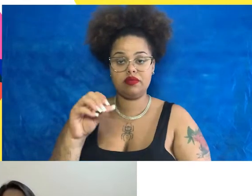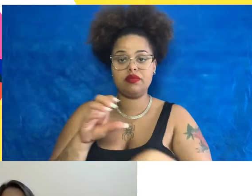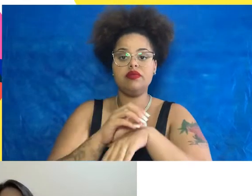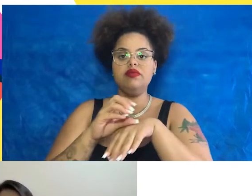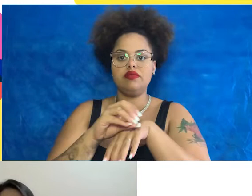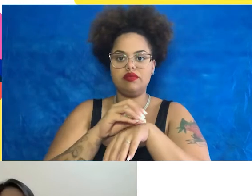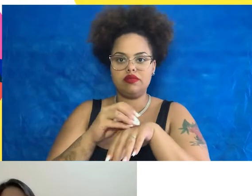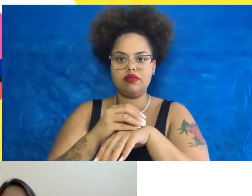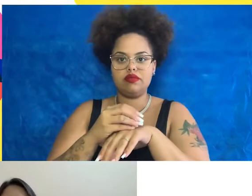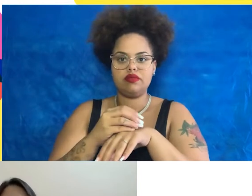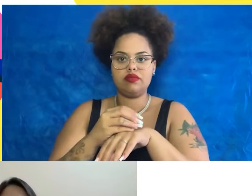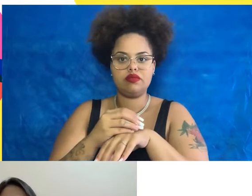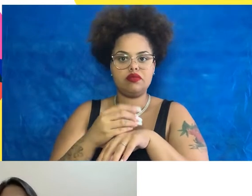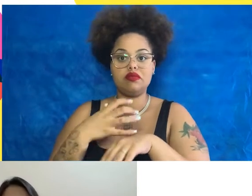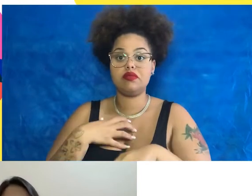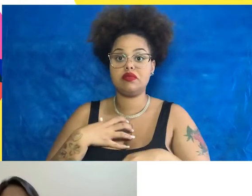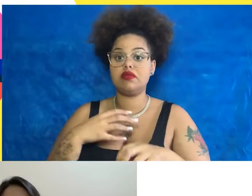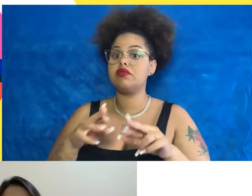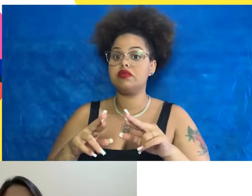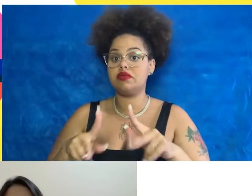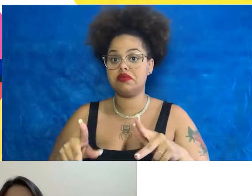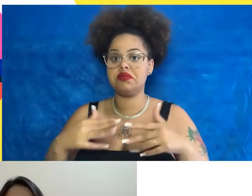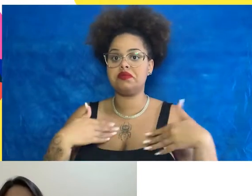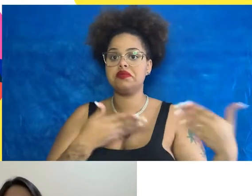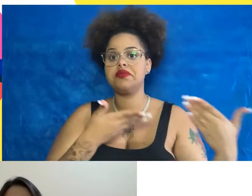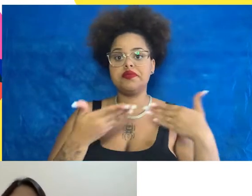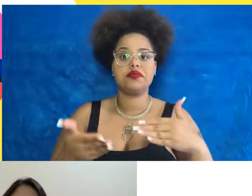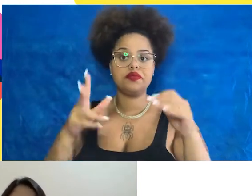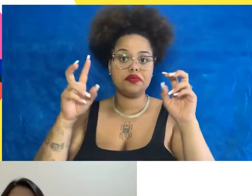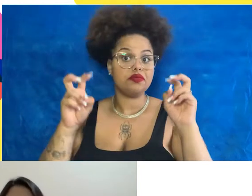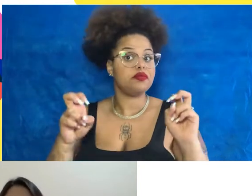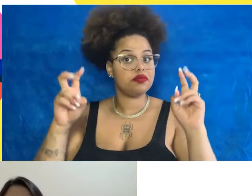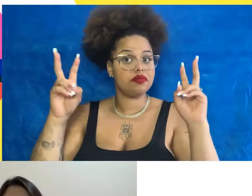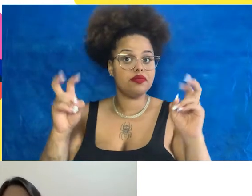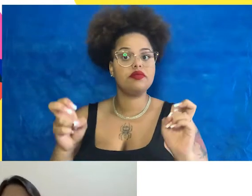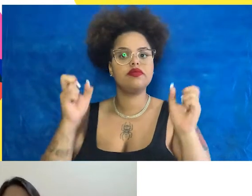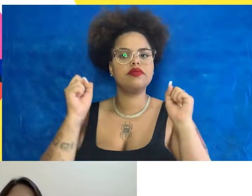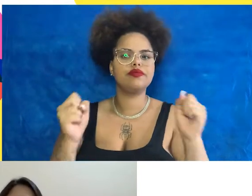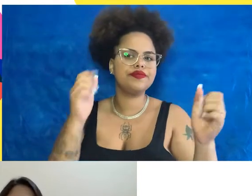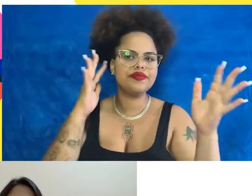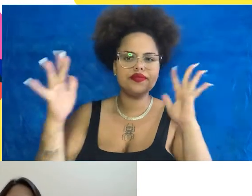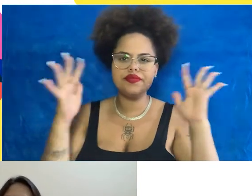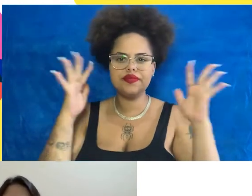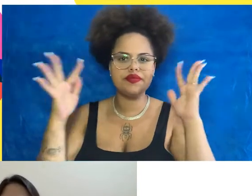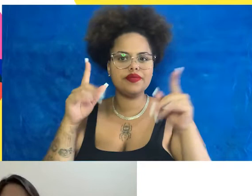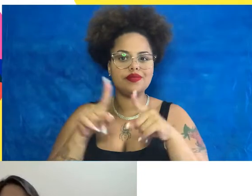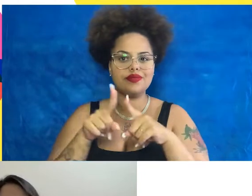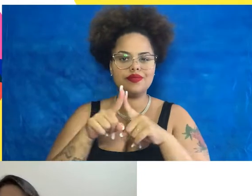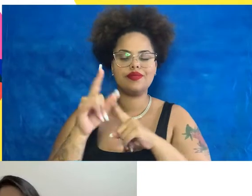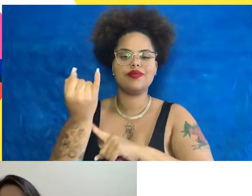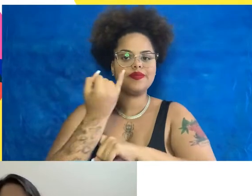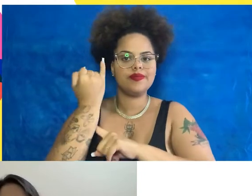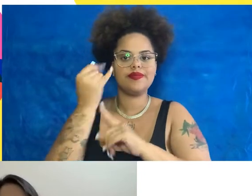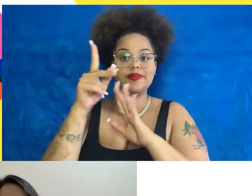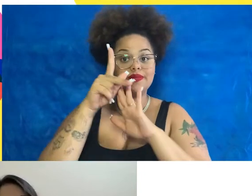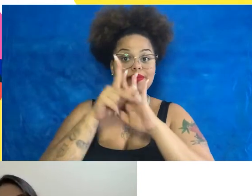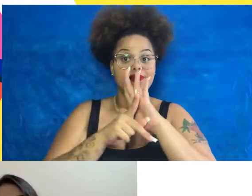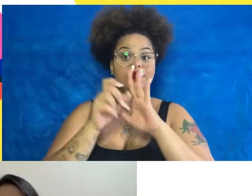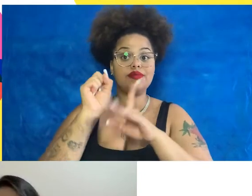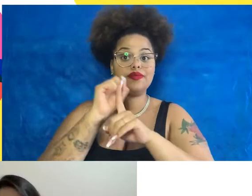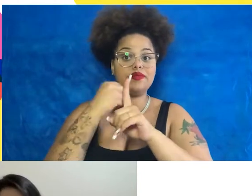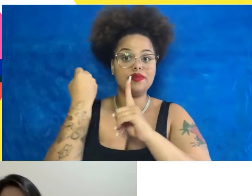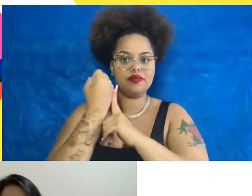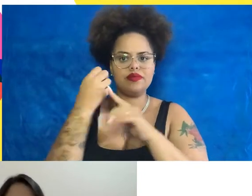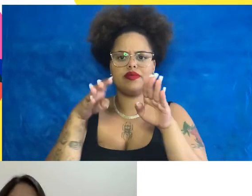forma diferente, né? Então, hoje eu trago aqui esse tema para que a gente possa refletir também sobre a importância de projetos sociais